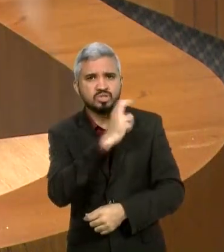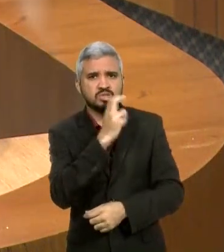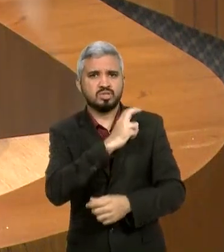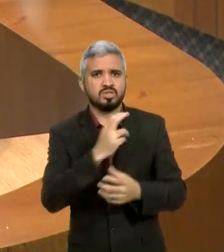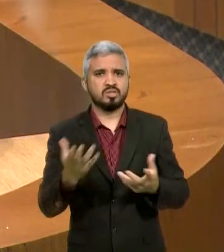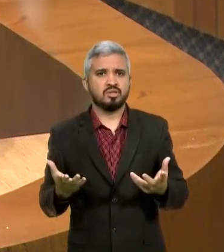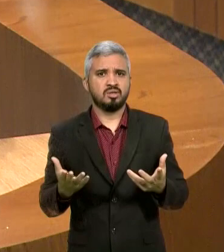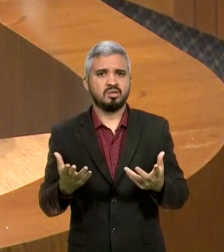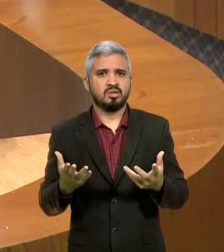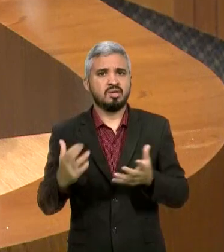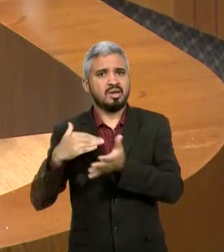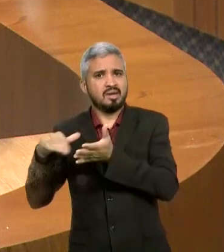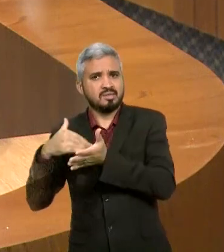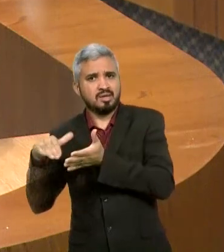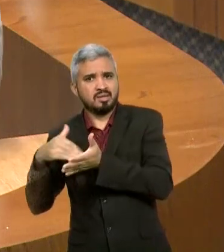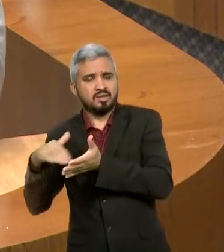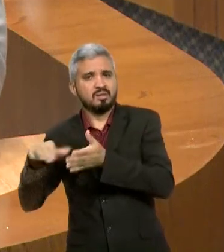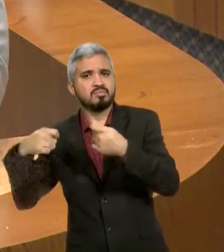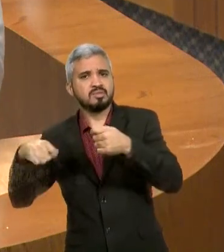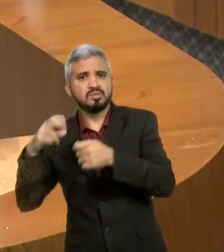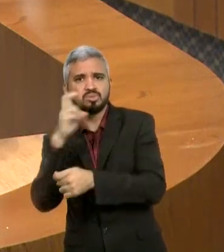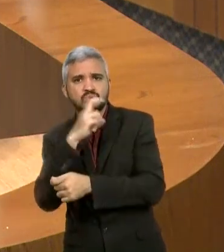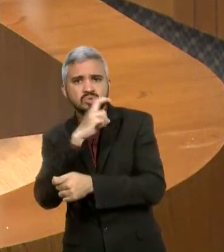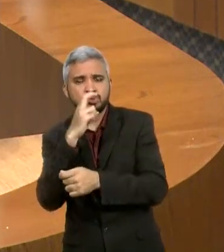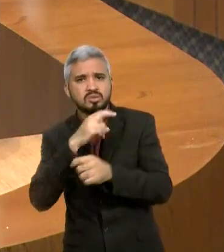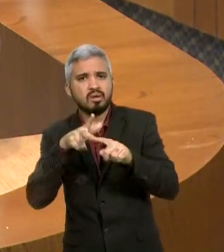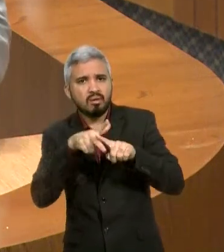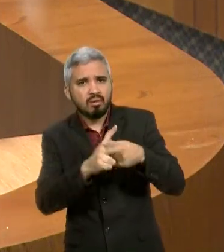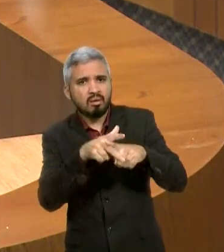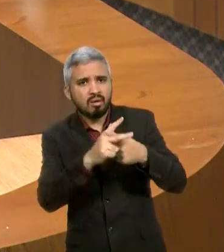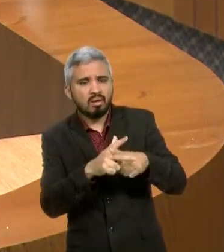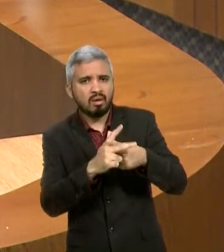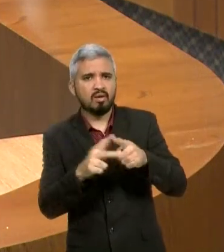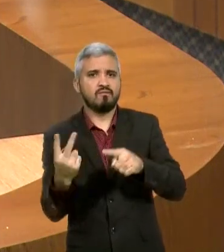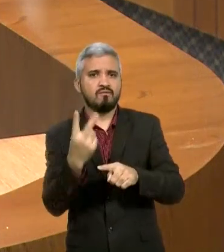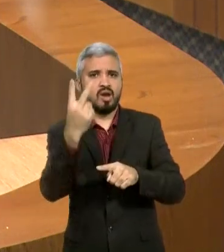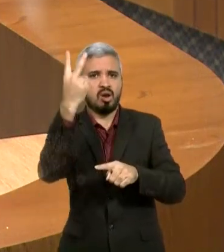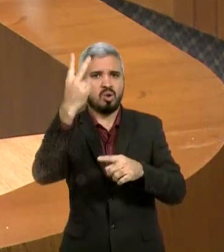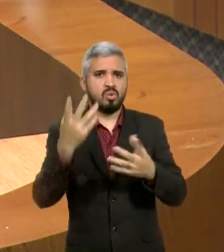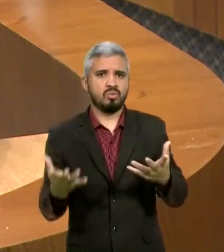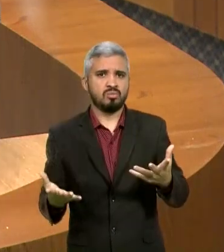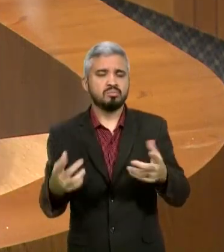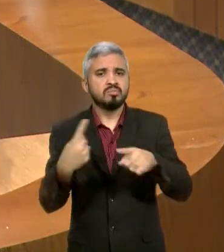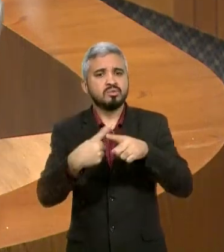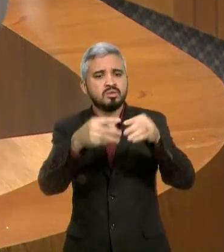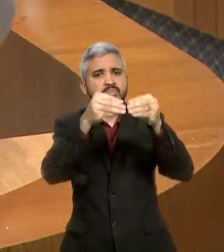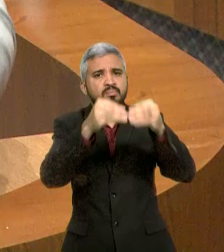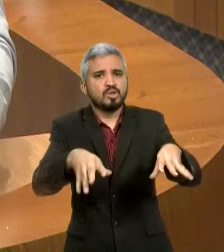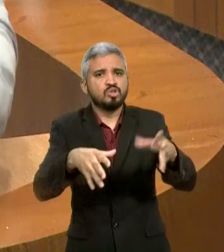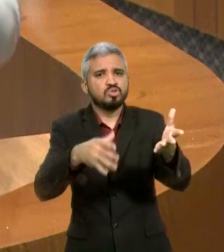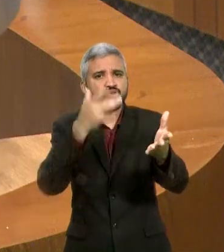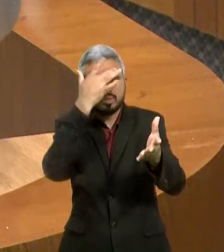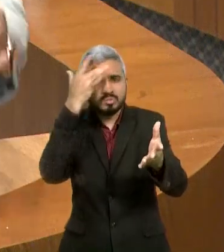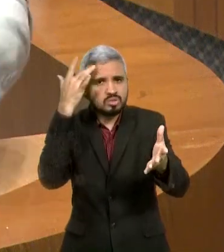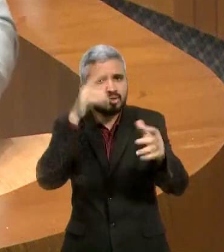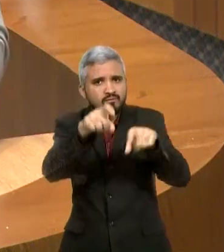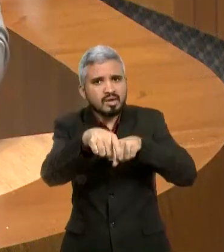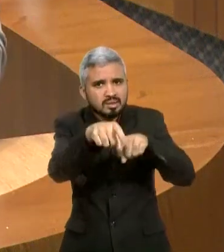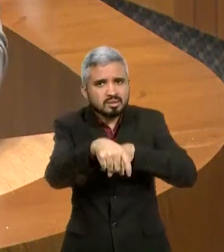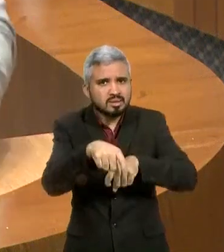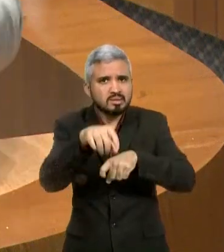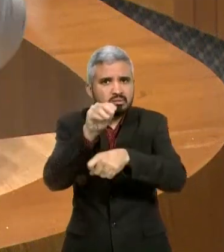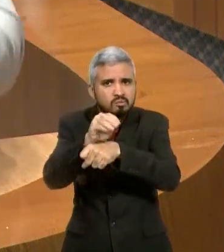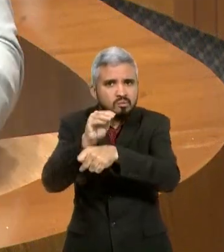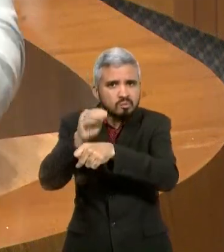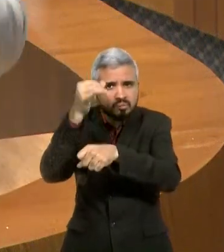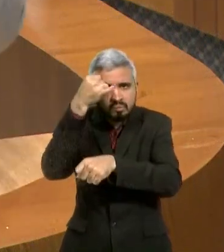do gado para que nós não possamos prejudicar ainda mais os criadores de gado do Maranhão. O senhor, se for vender um bovino